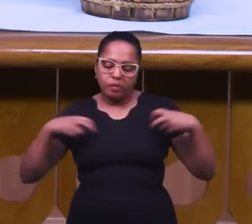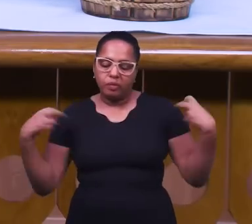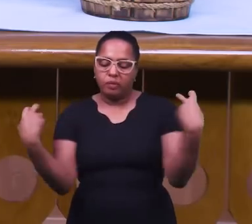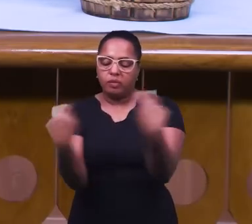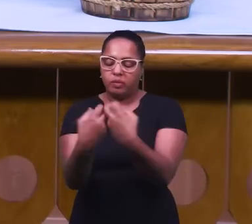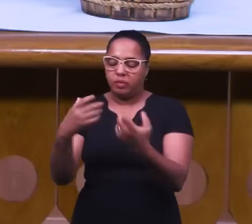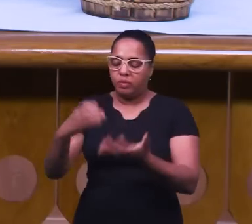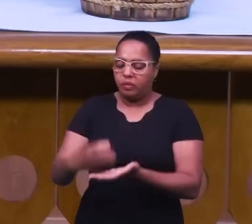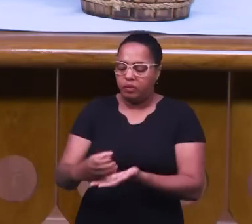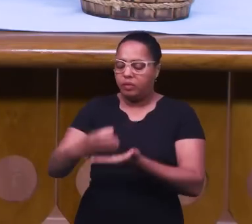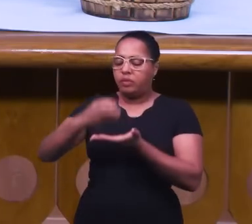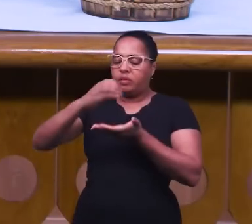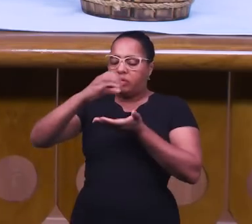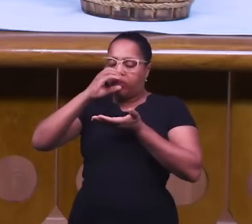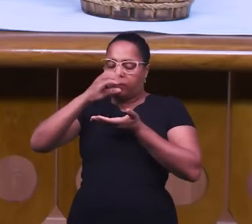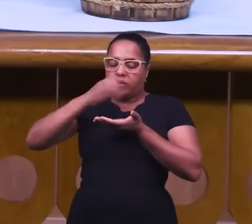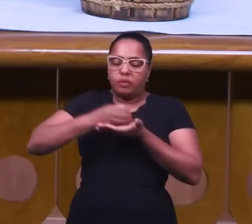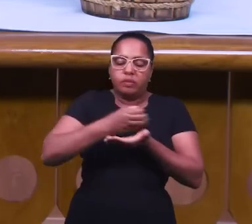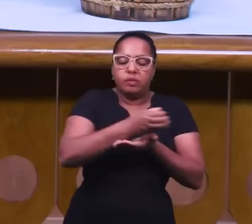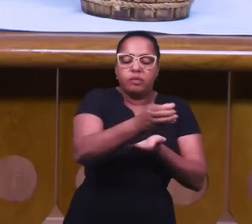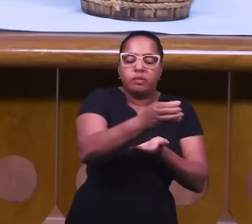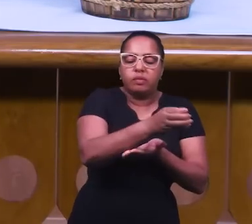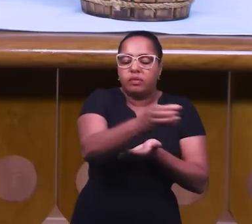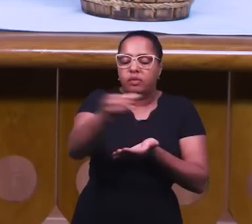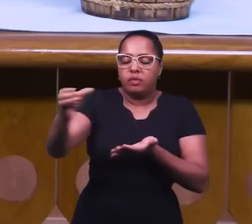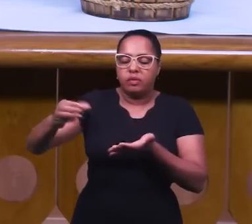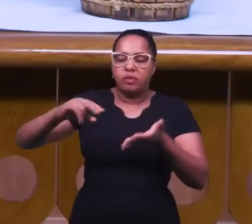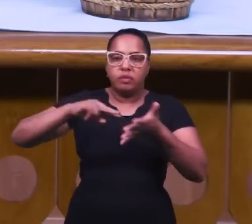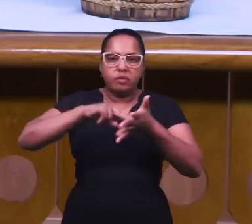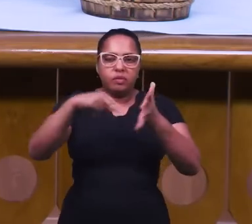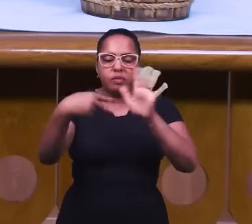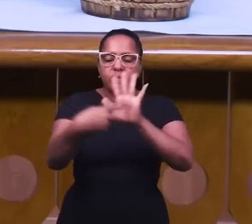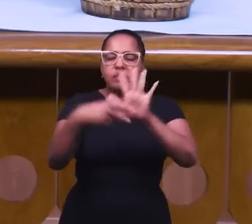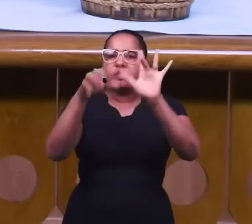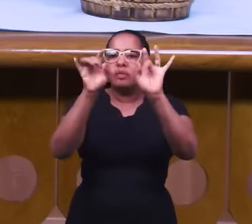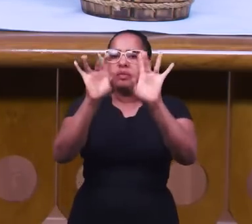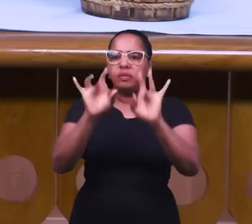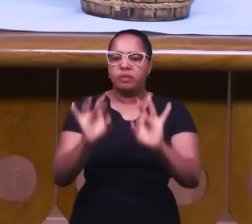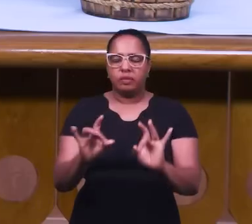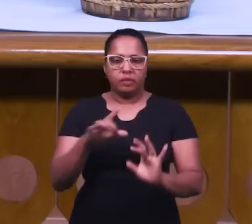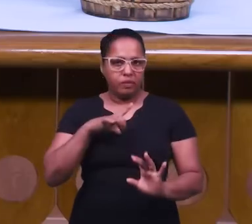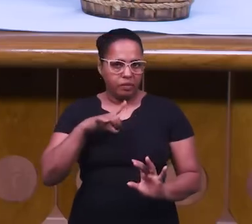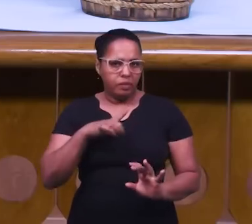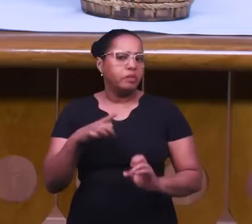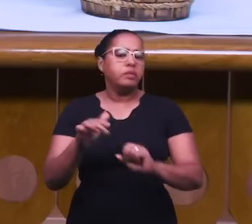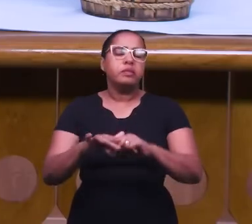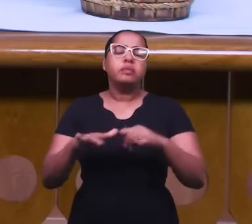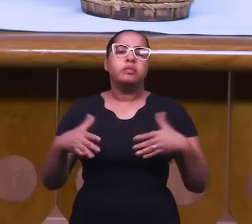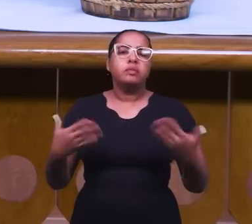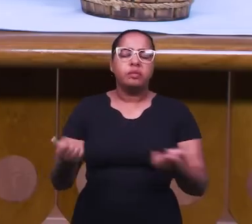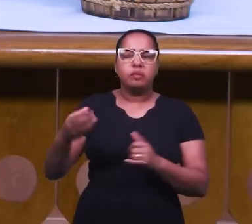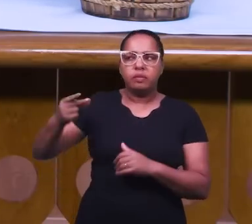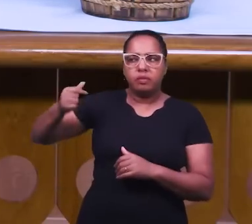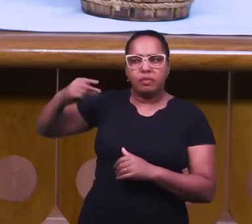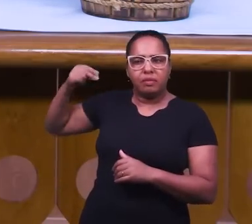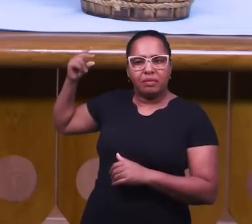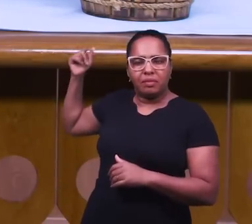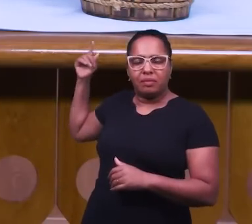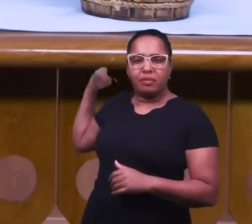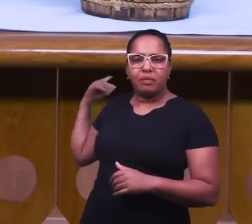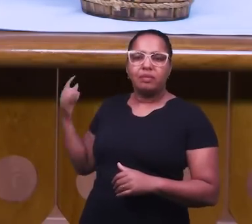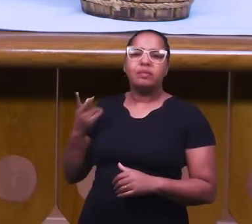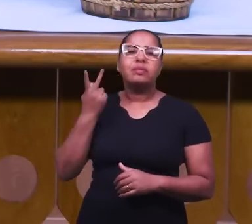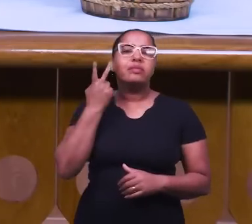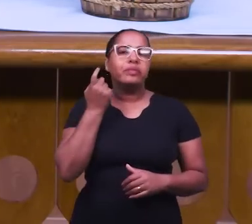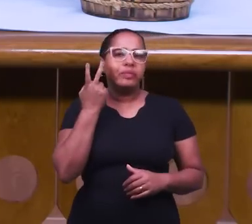tomar o cálice com os seus discípulos, aquele ato tinha um significado muito especial. Porque nos tempos antigos, era